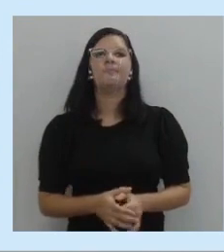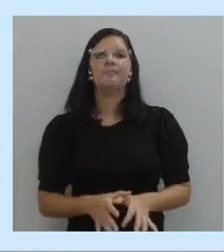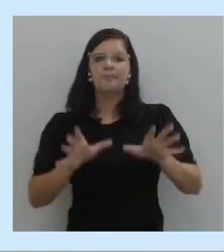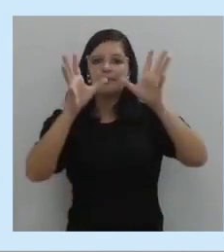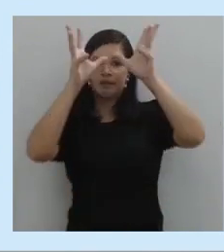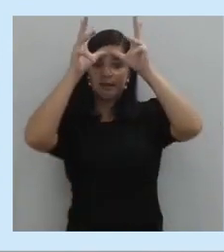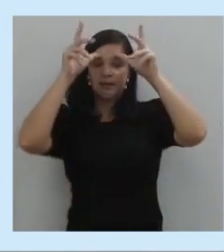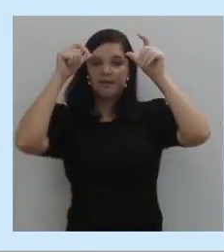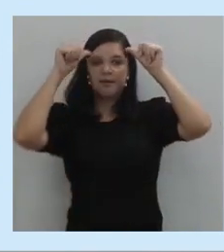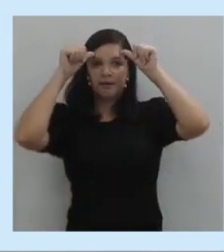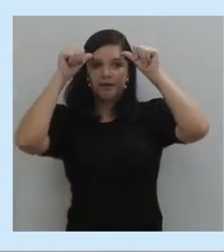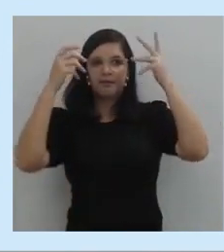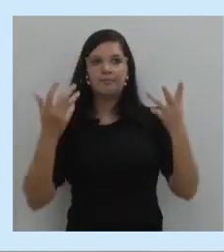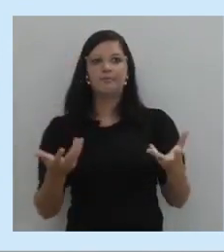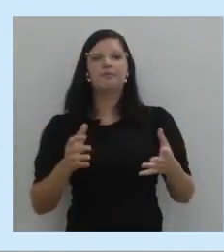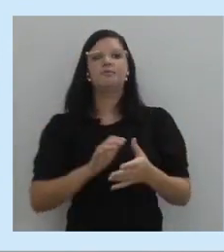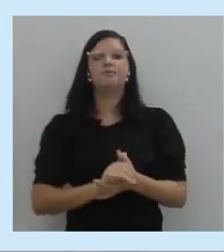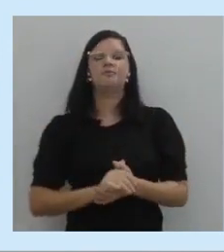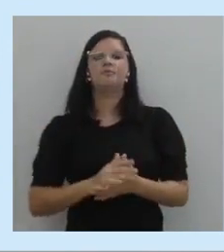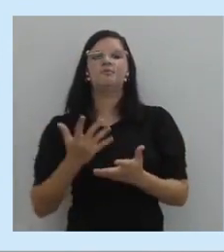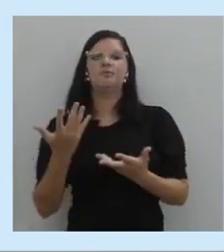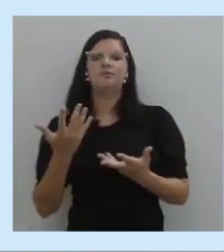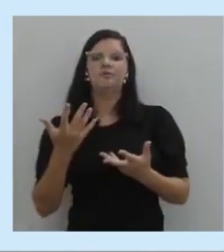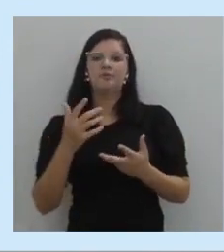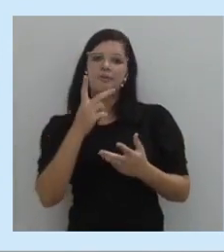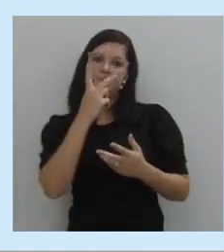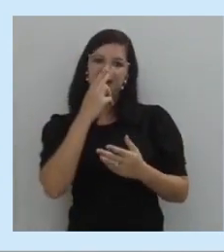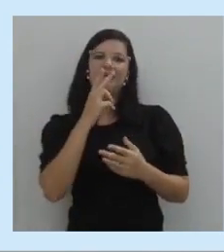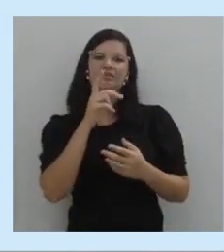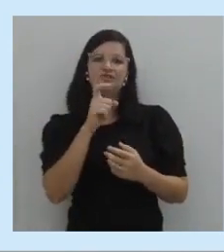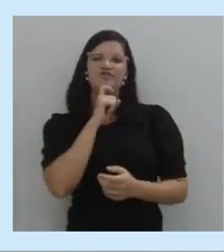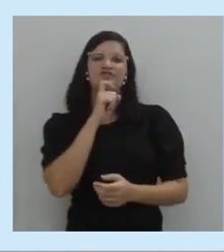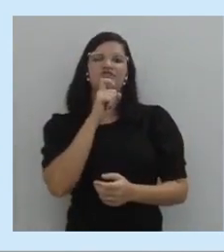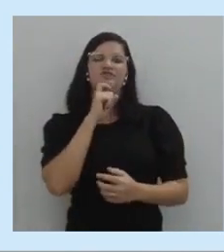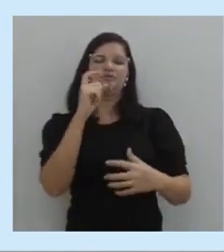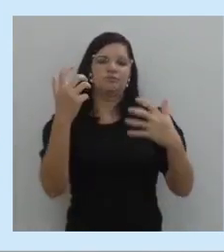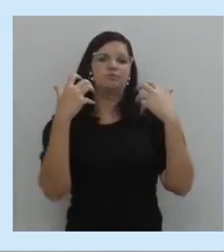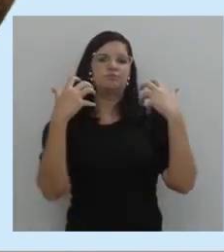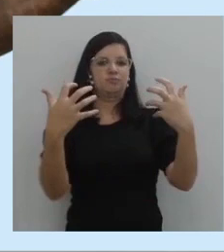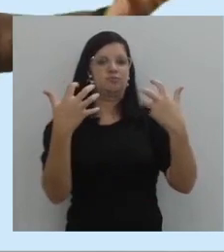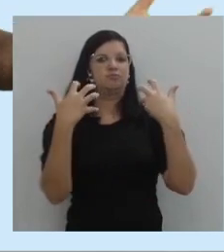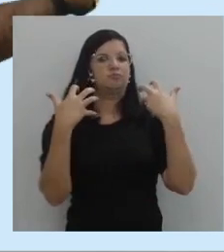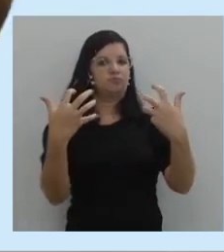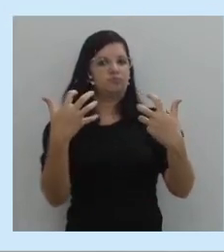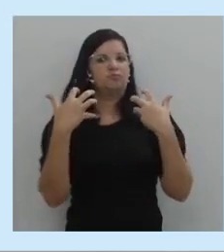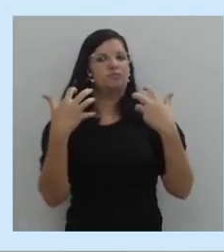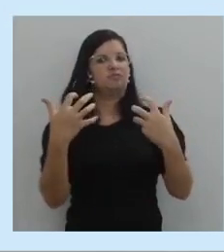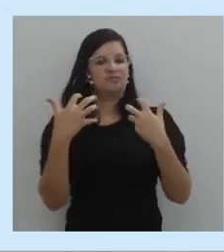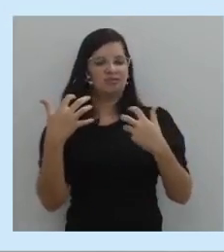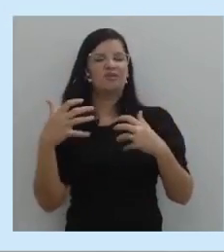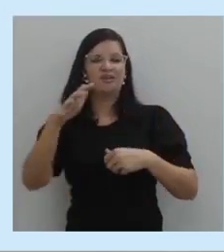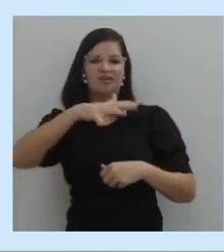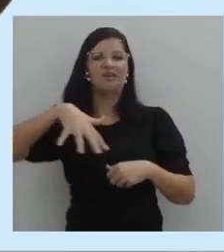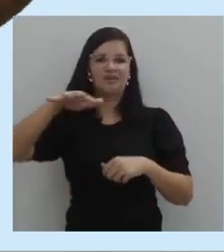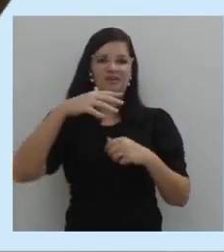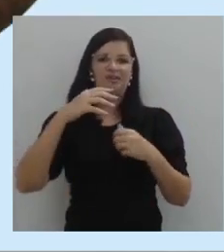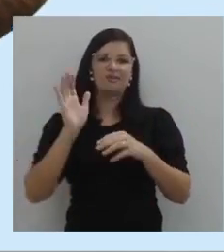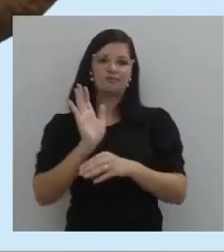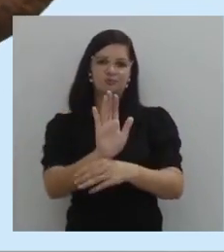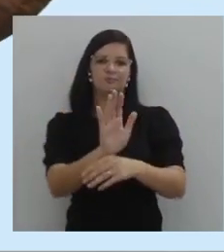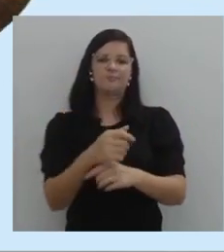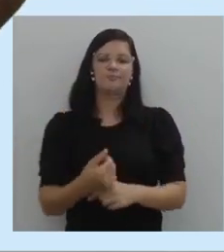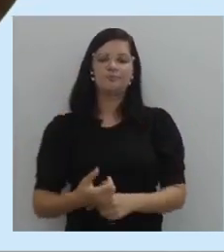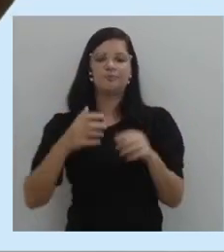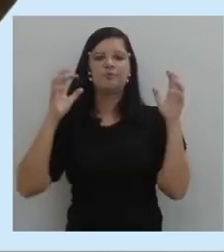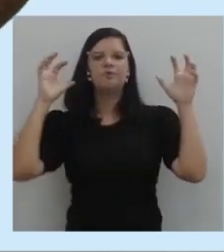a Amazônia de pulmão do mundo, mas não, ela é como se fosse um ar-condicionado, ela é como se fosse um refrigério, né, para outras áreas. E essas chuvas,